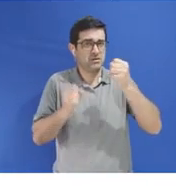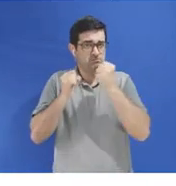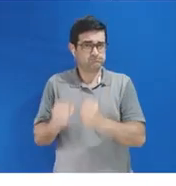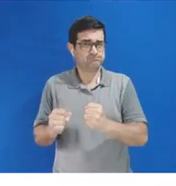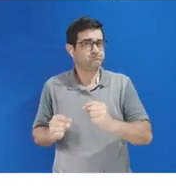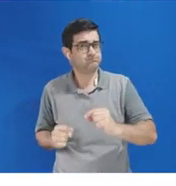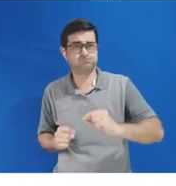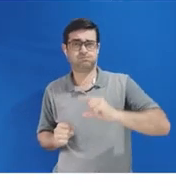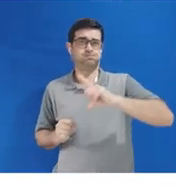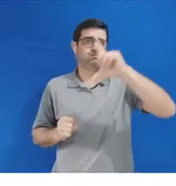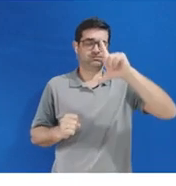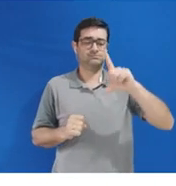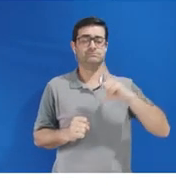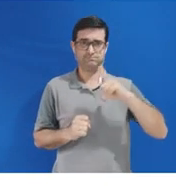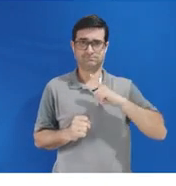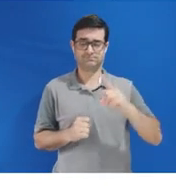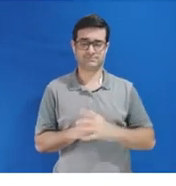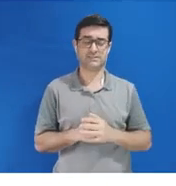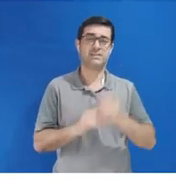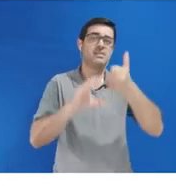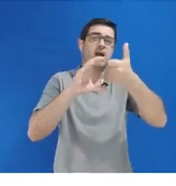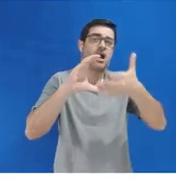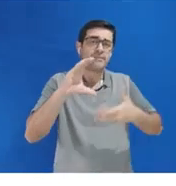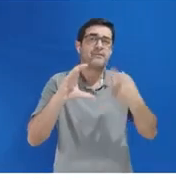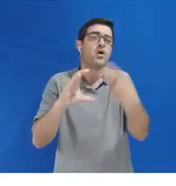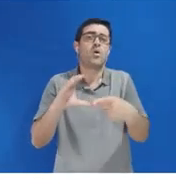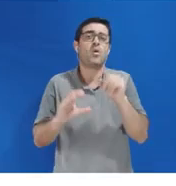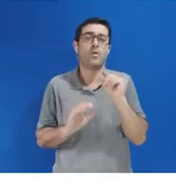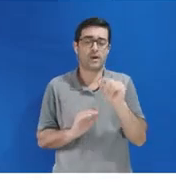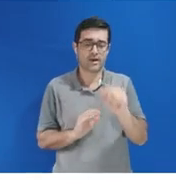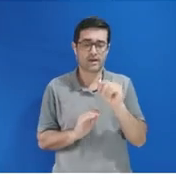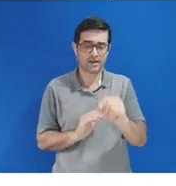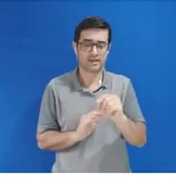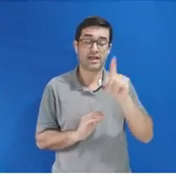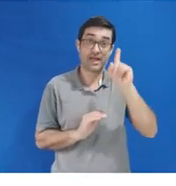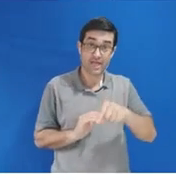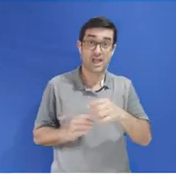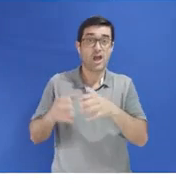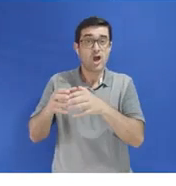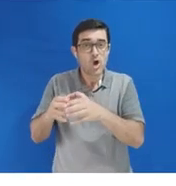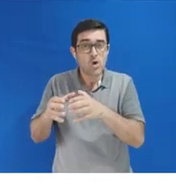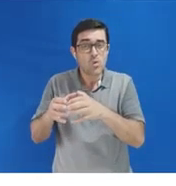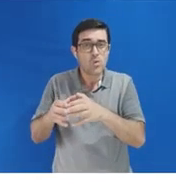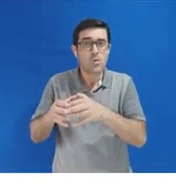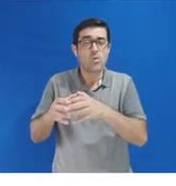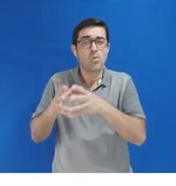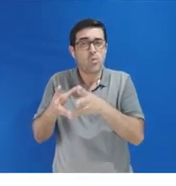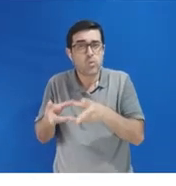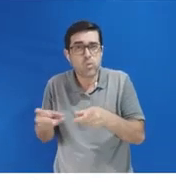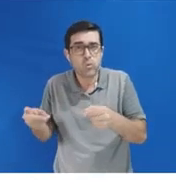grande. E isso vai dar a característica para esse óxido de ser insolúvel. Por